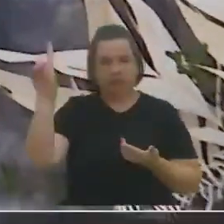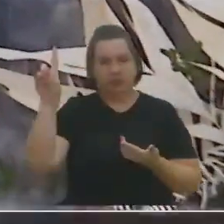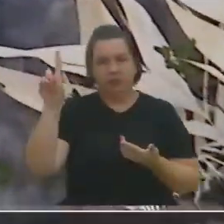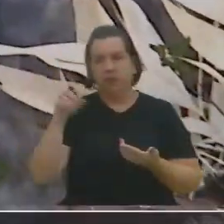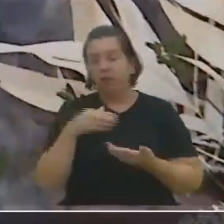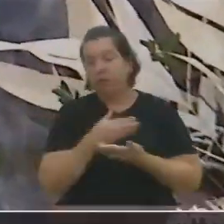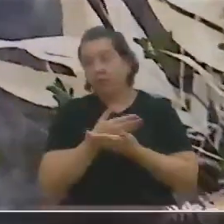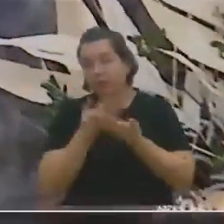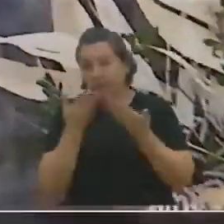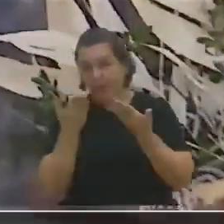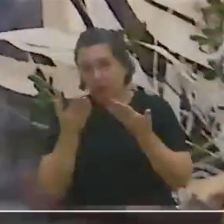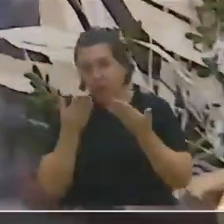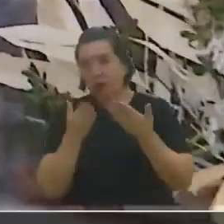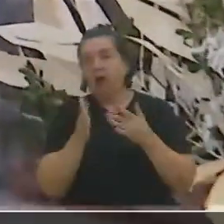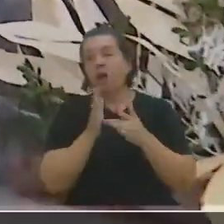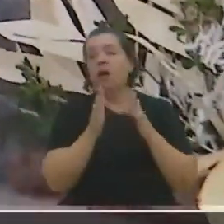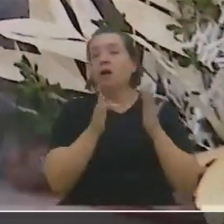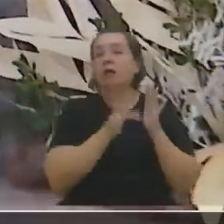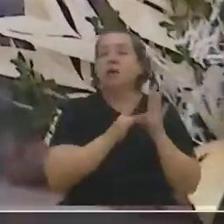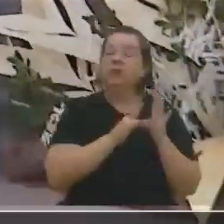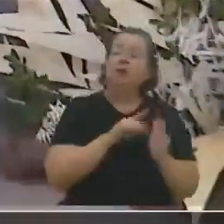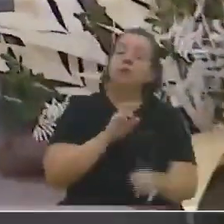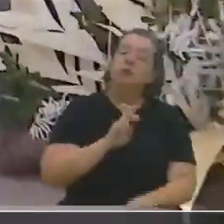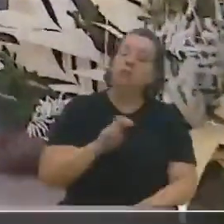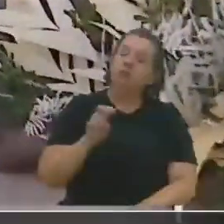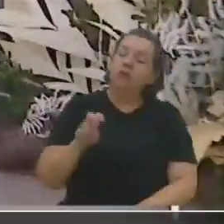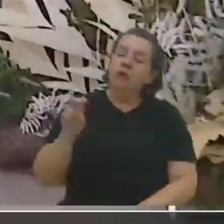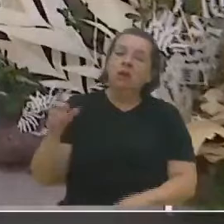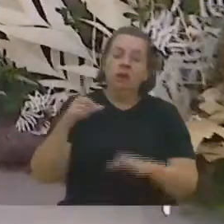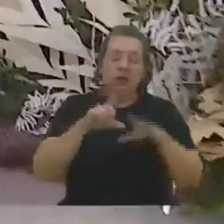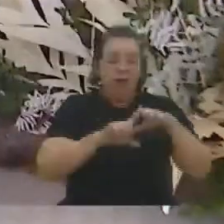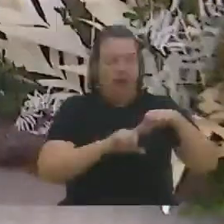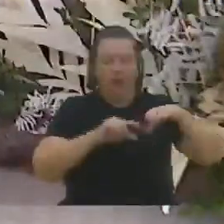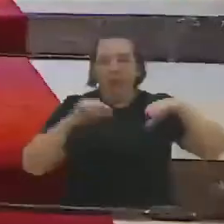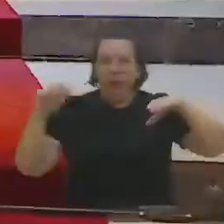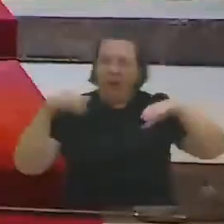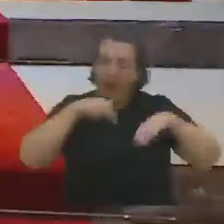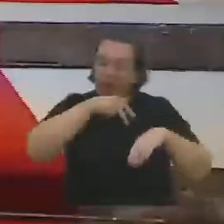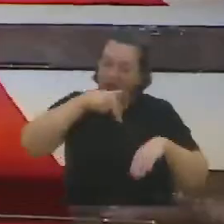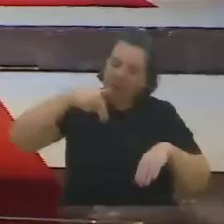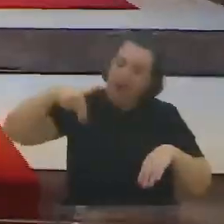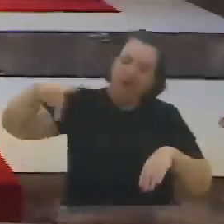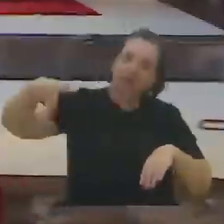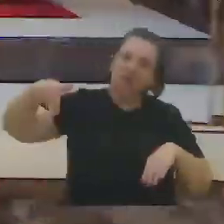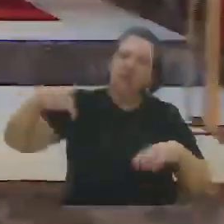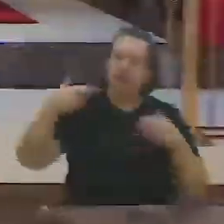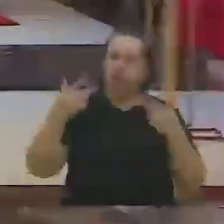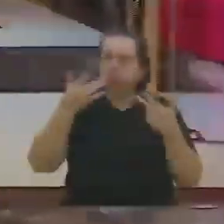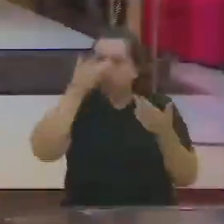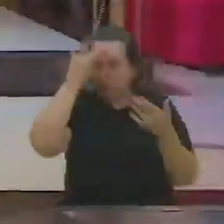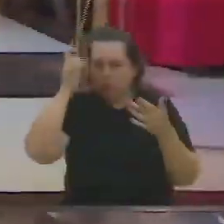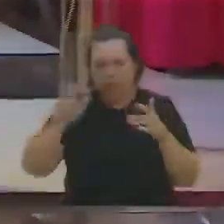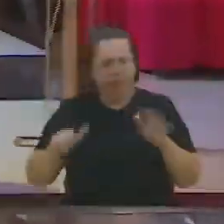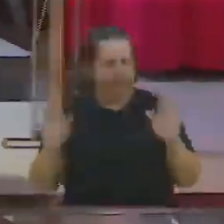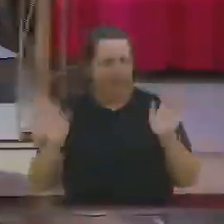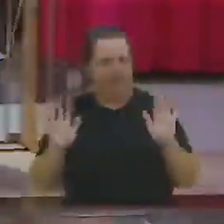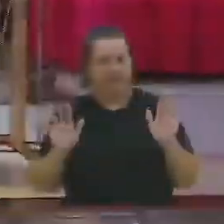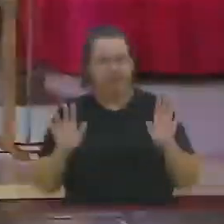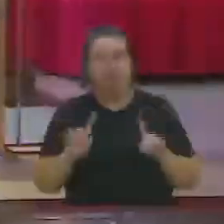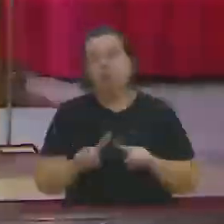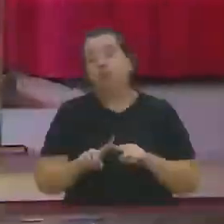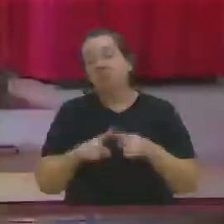ele saiu deste sepulcro, andando como pessoa,